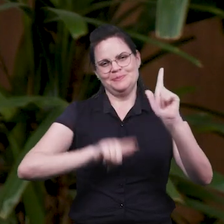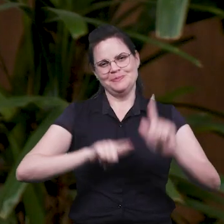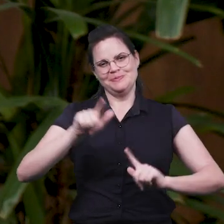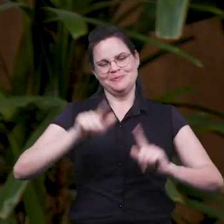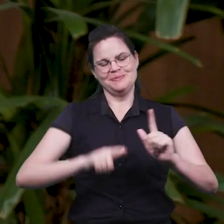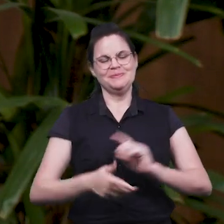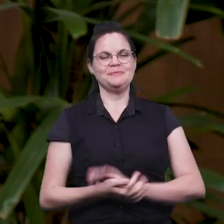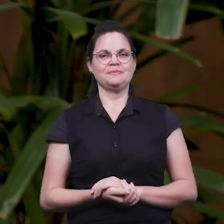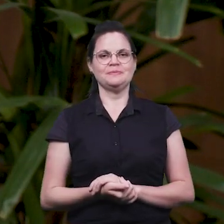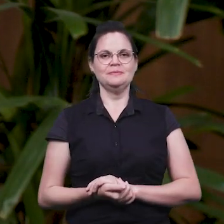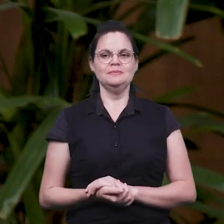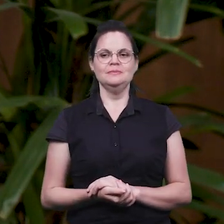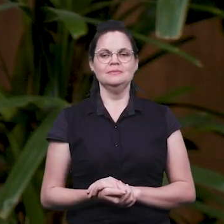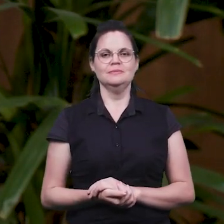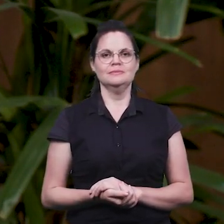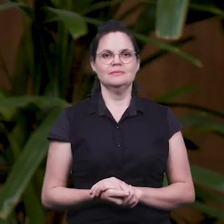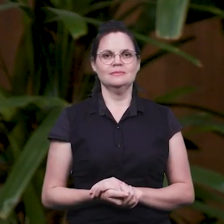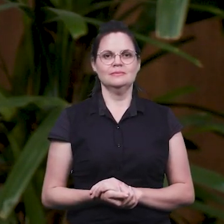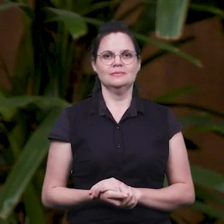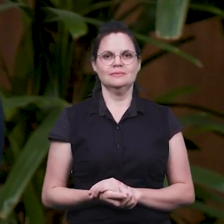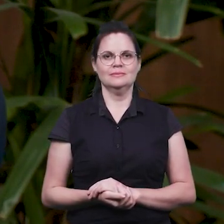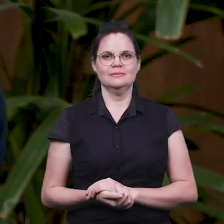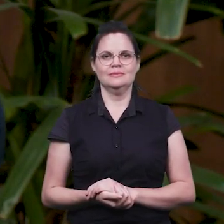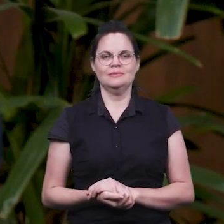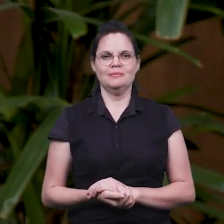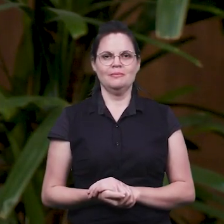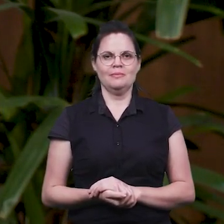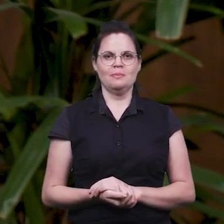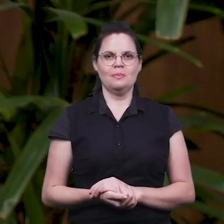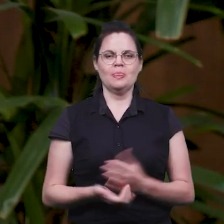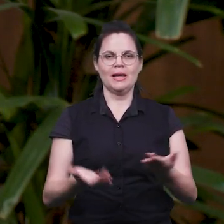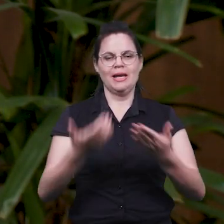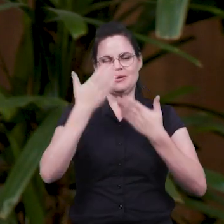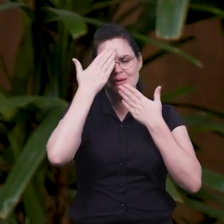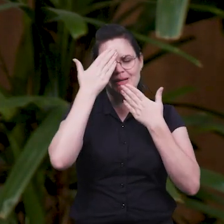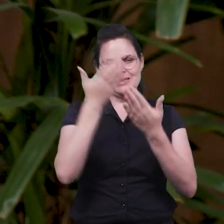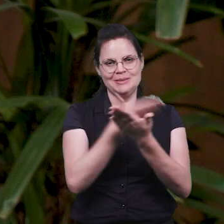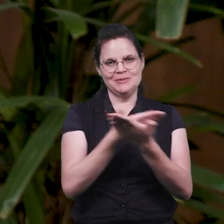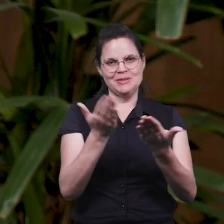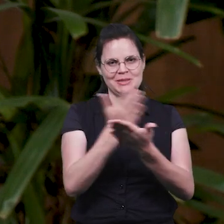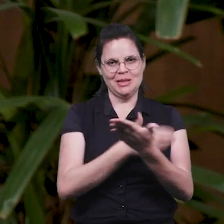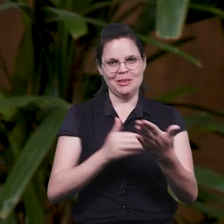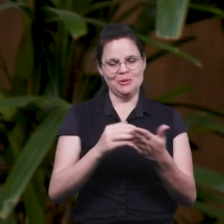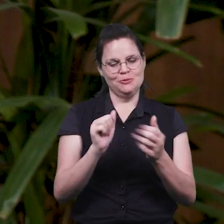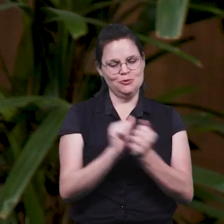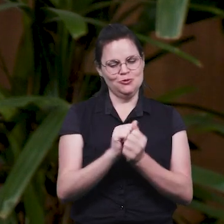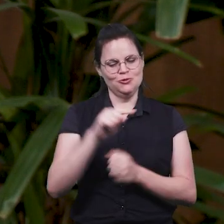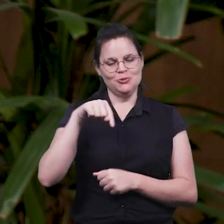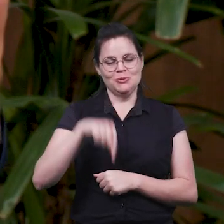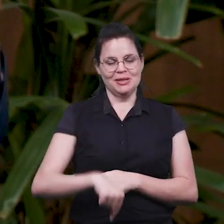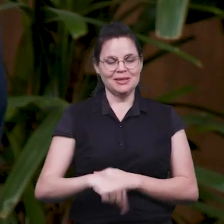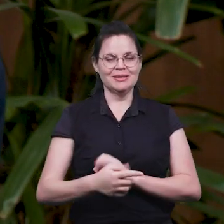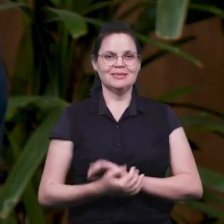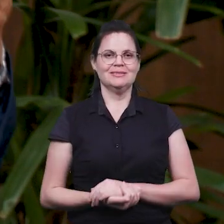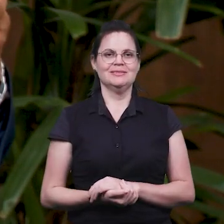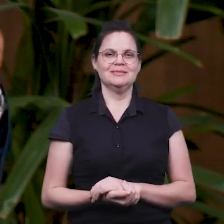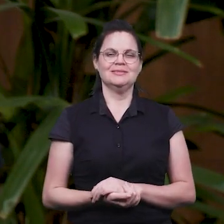esse programa e queremos agradecer a todos aqueles que estiveram conosco